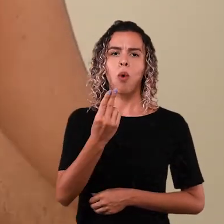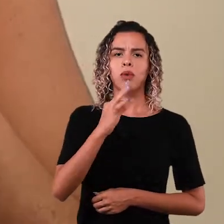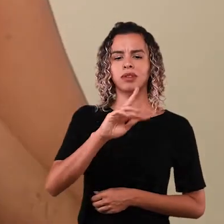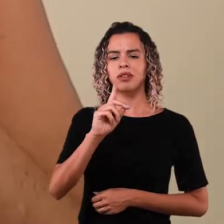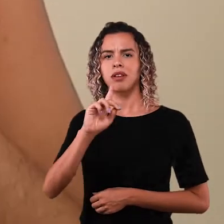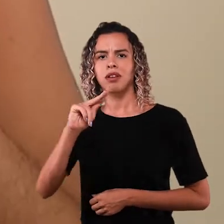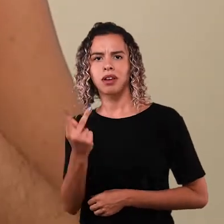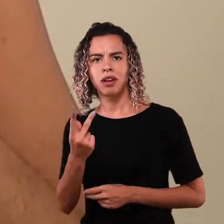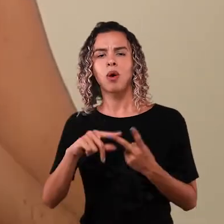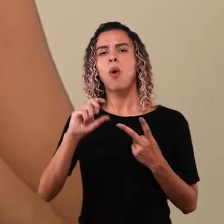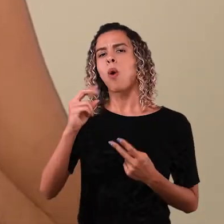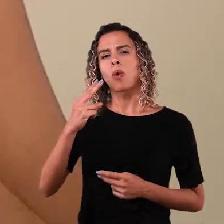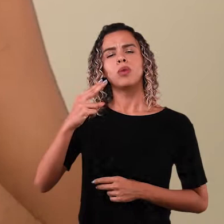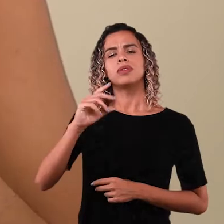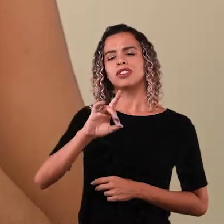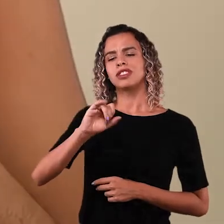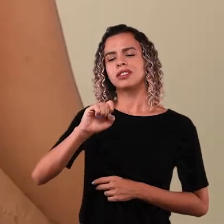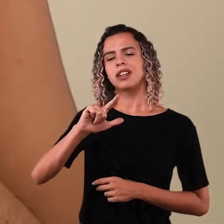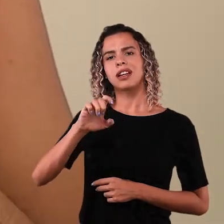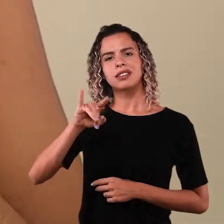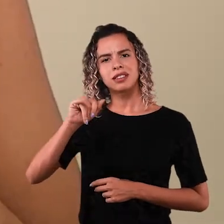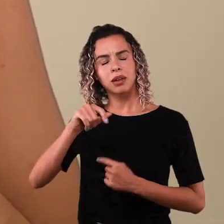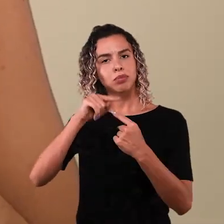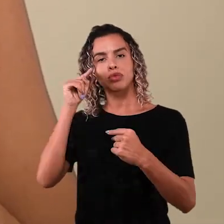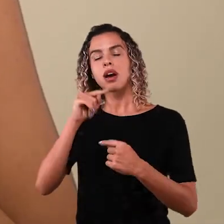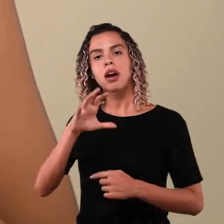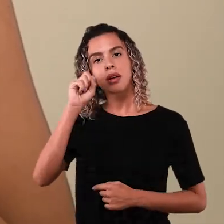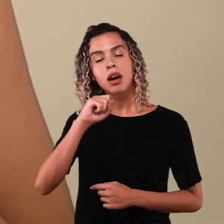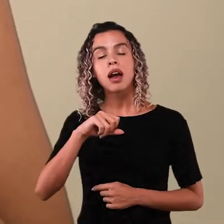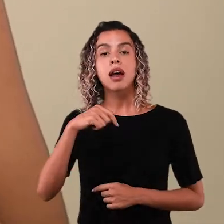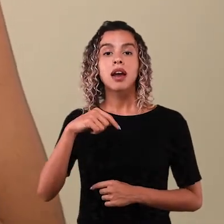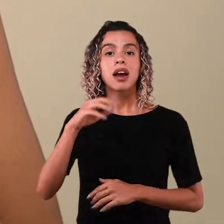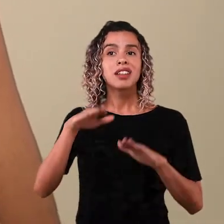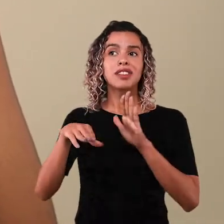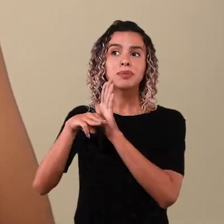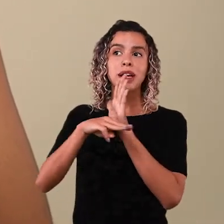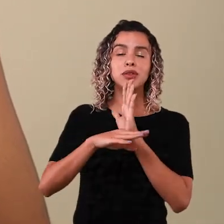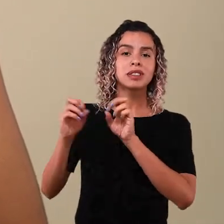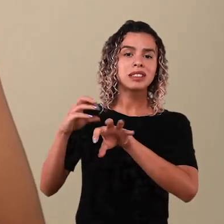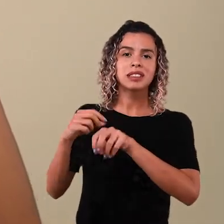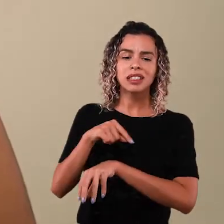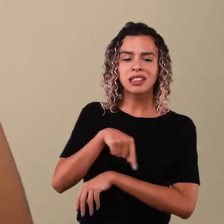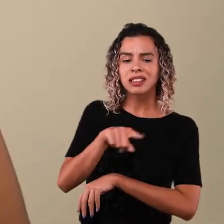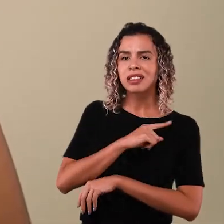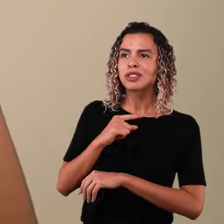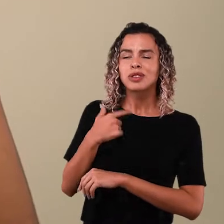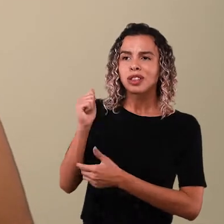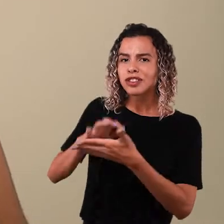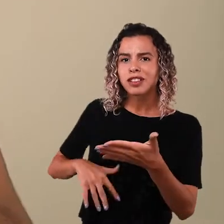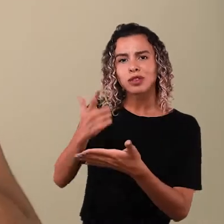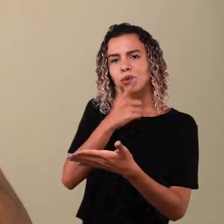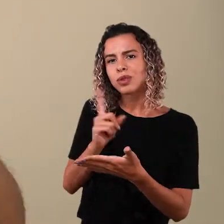hiperatividade ou dislexia, que assim como eu, se deparavam com algumas metodologias de ensino e não conseguiam fazer